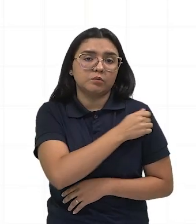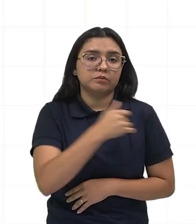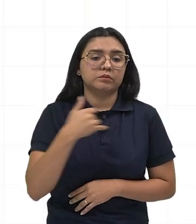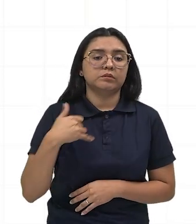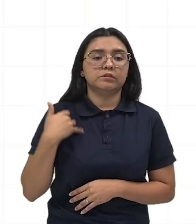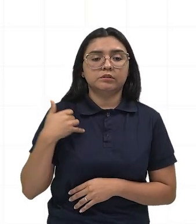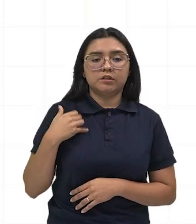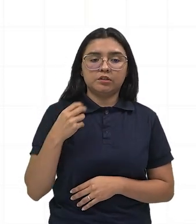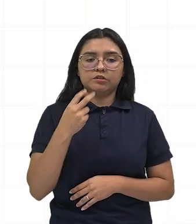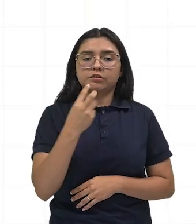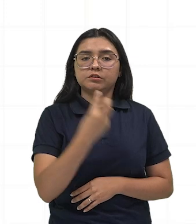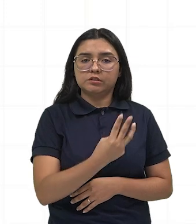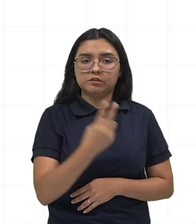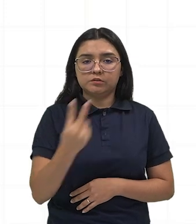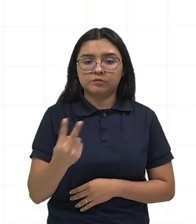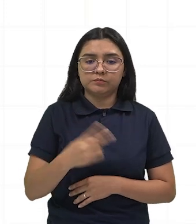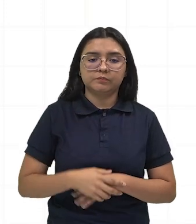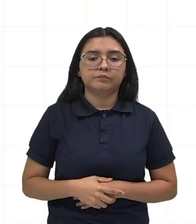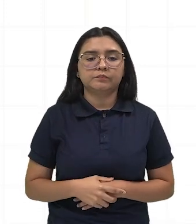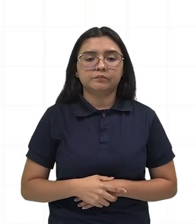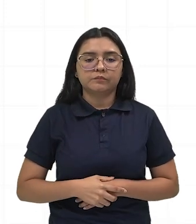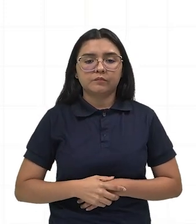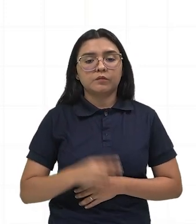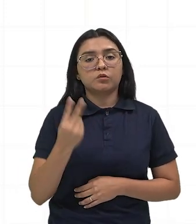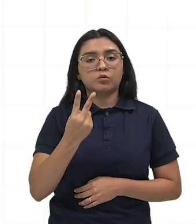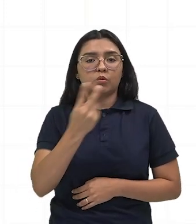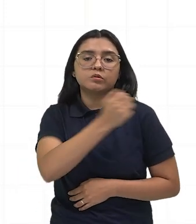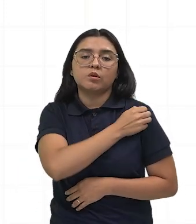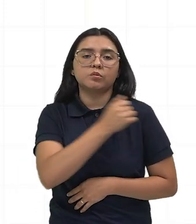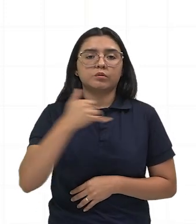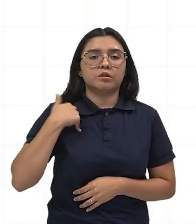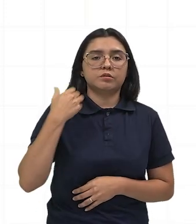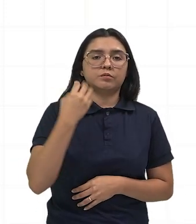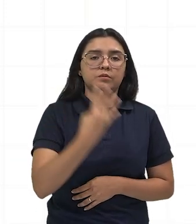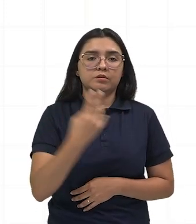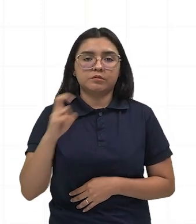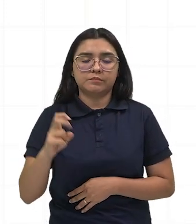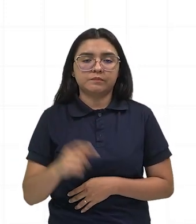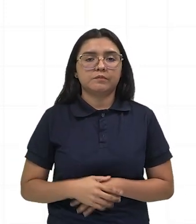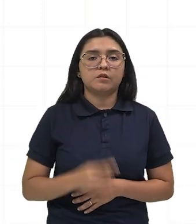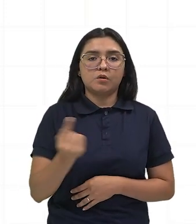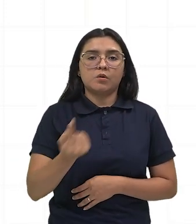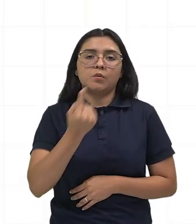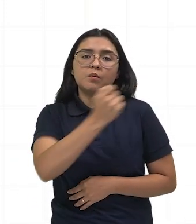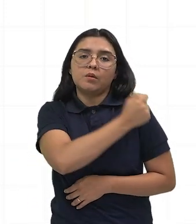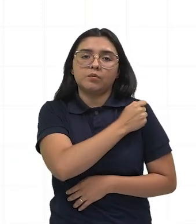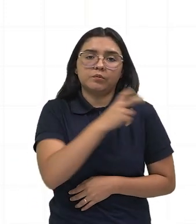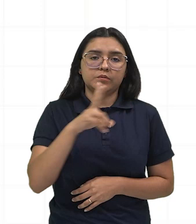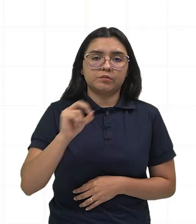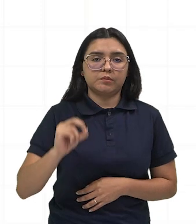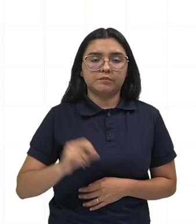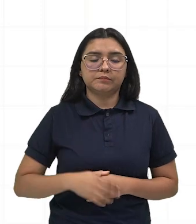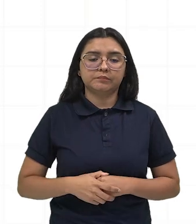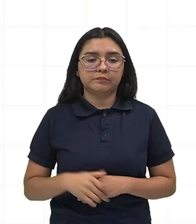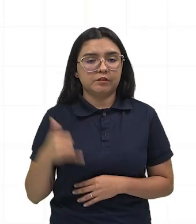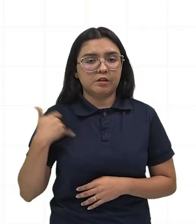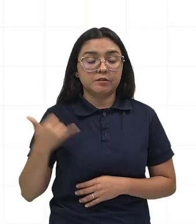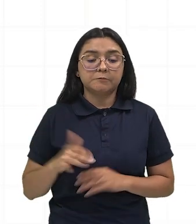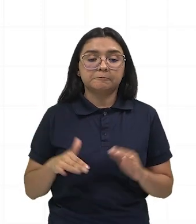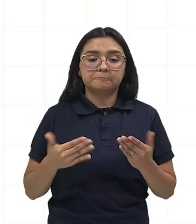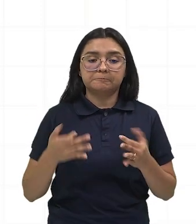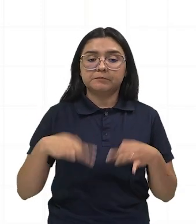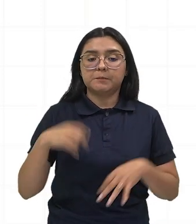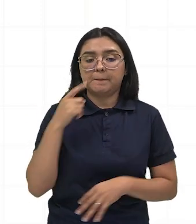para 33, 2 alunos com 45 anos e 1 com 50. Beleza?